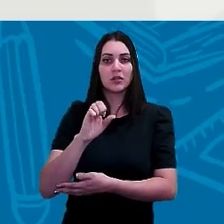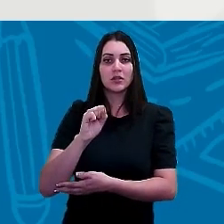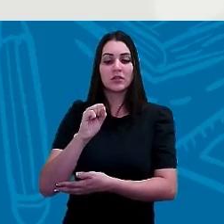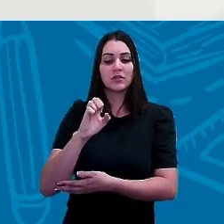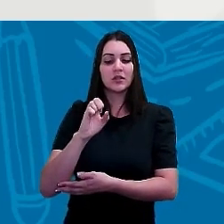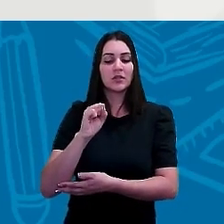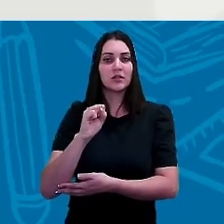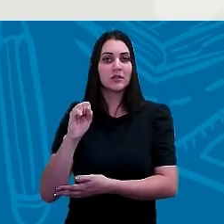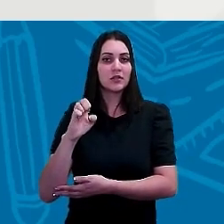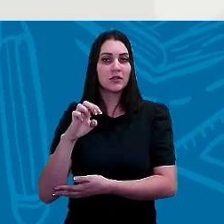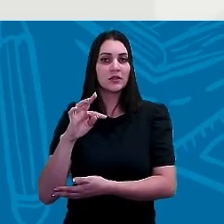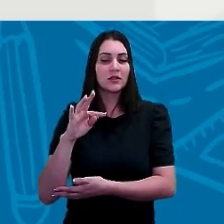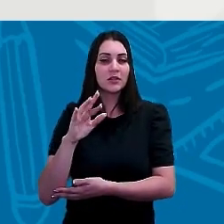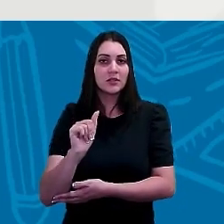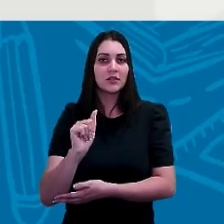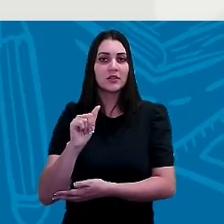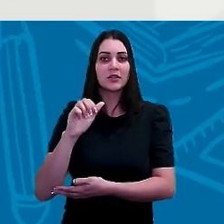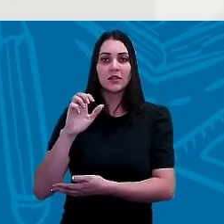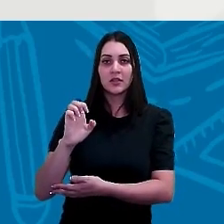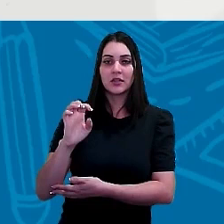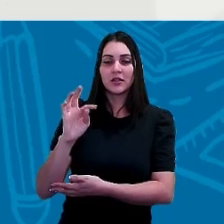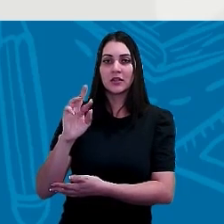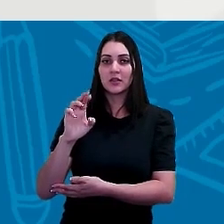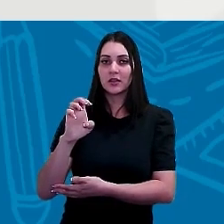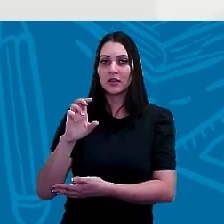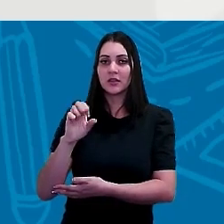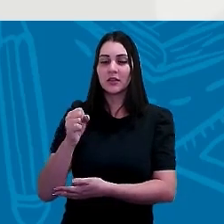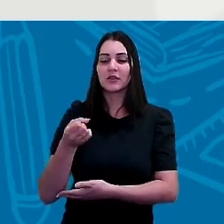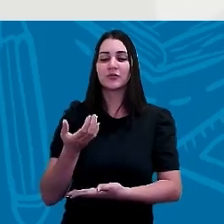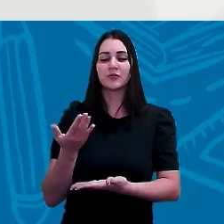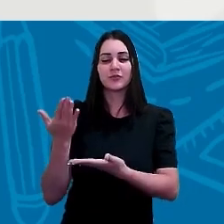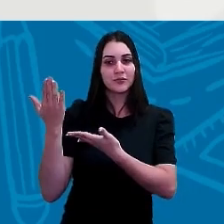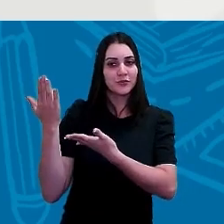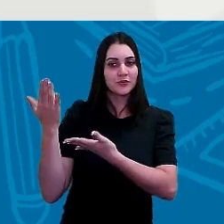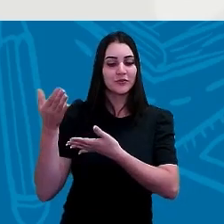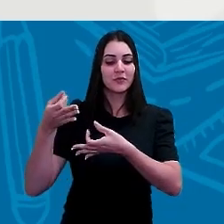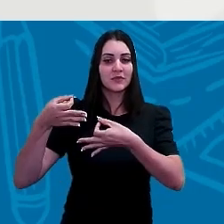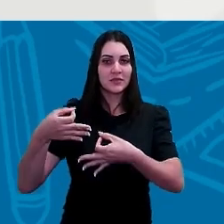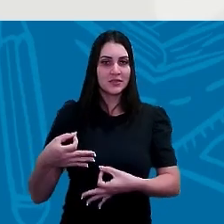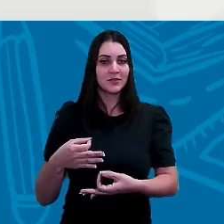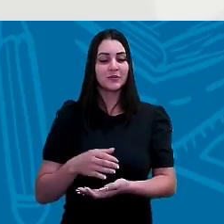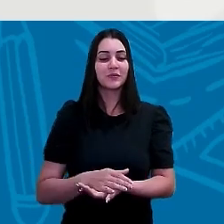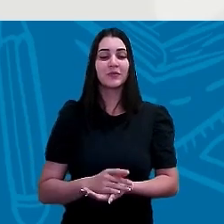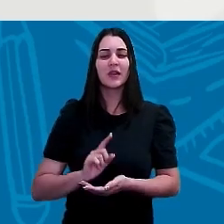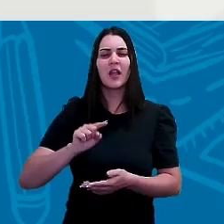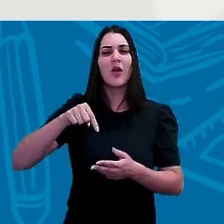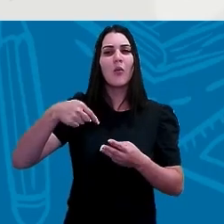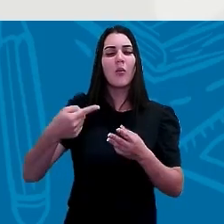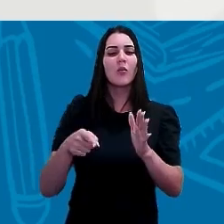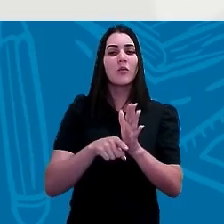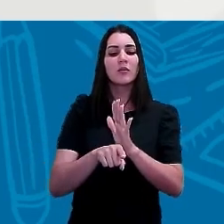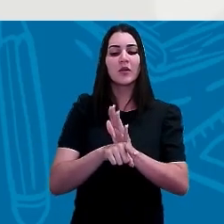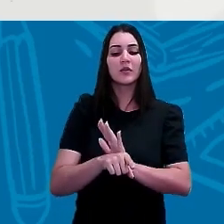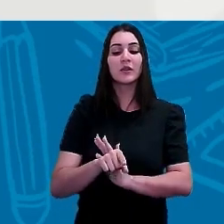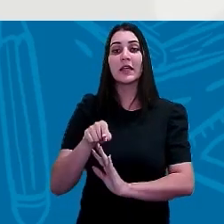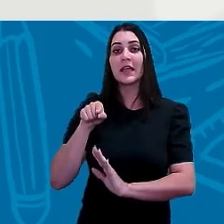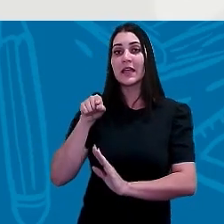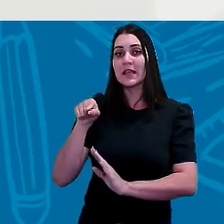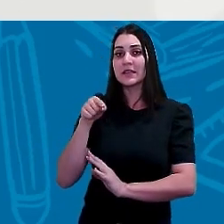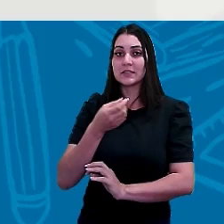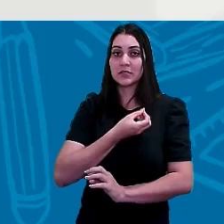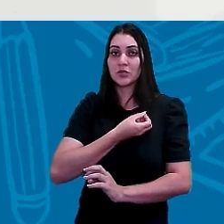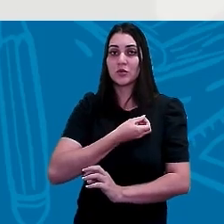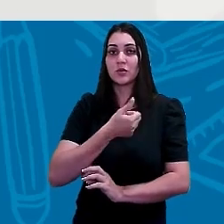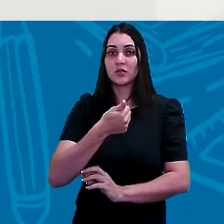163. Como tá aí na telinha, tá certo? Agora a próxima perguntinha. Esse número, ele é